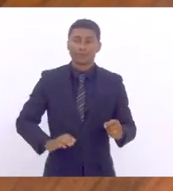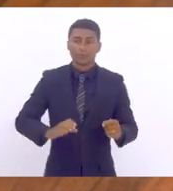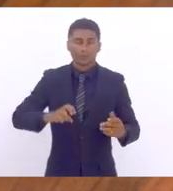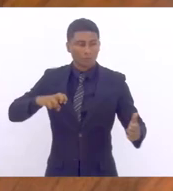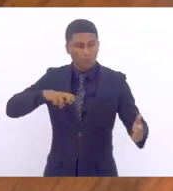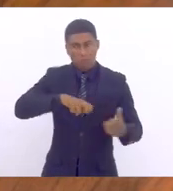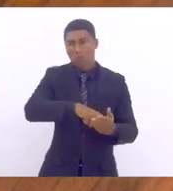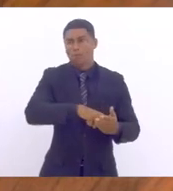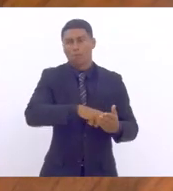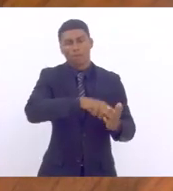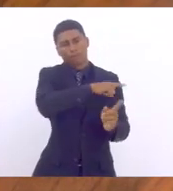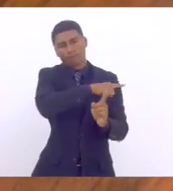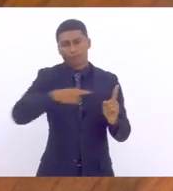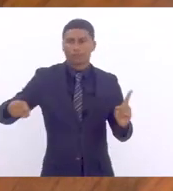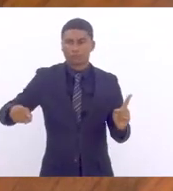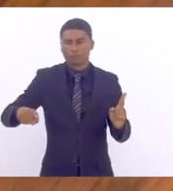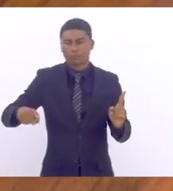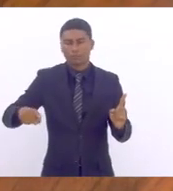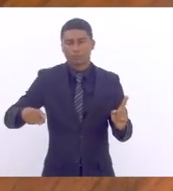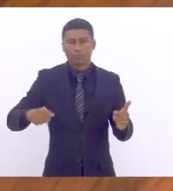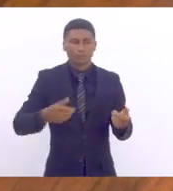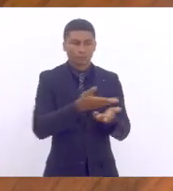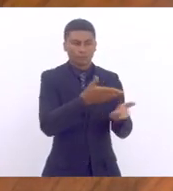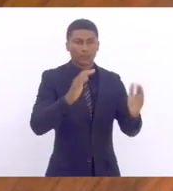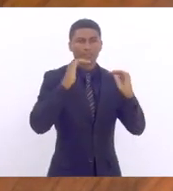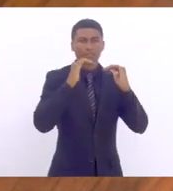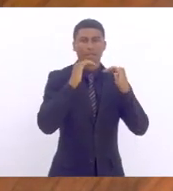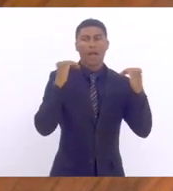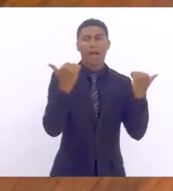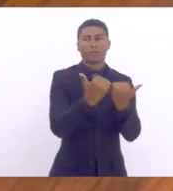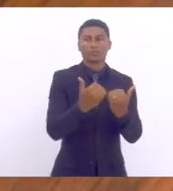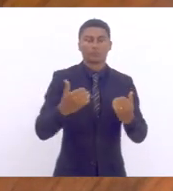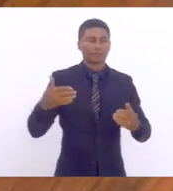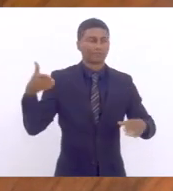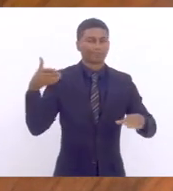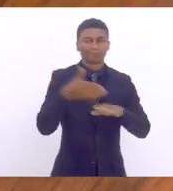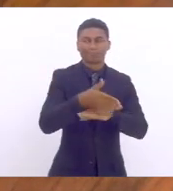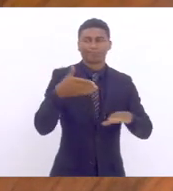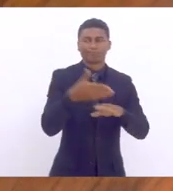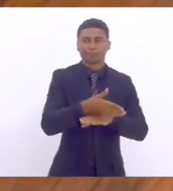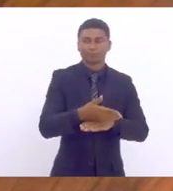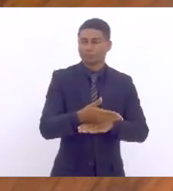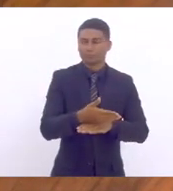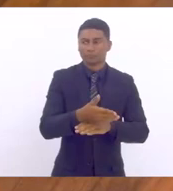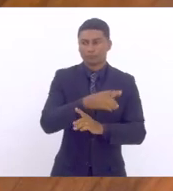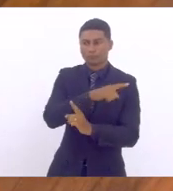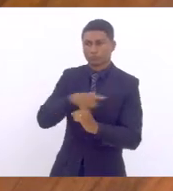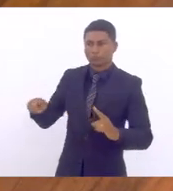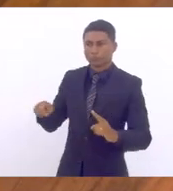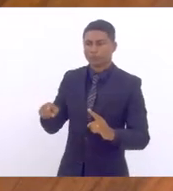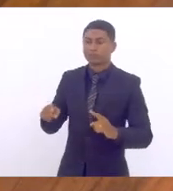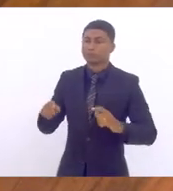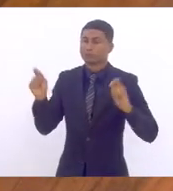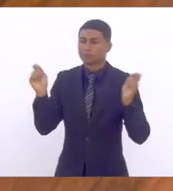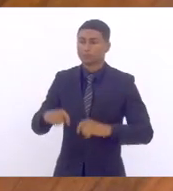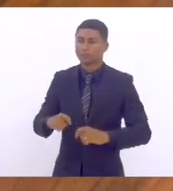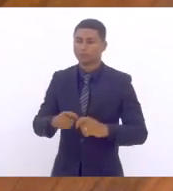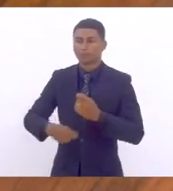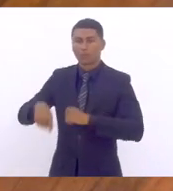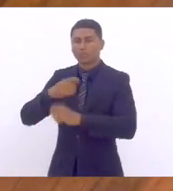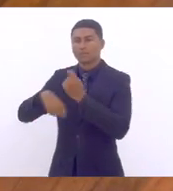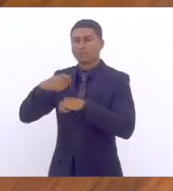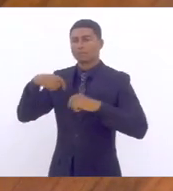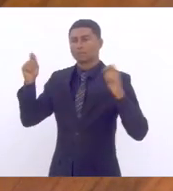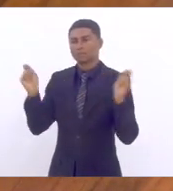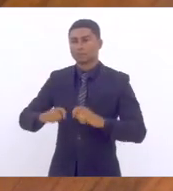uma proibição de frequentar o estádio. Podemos negociar isso no processo. Por que, que eu digo isso?